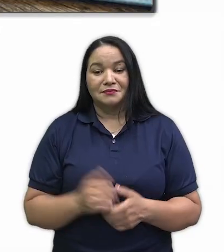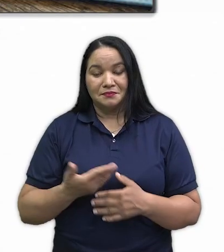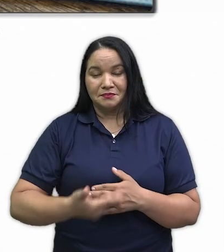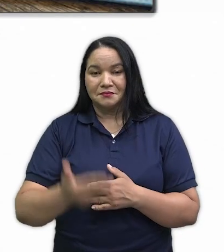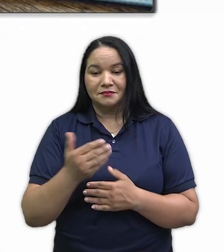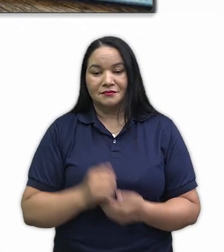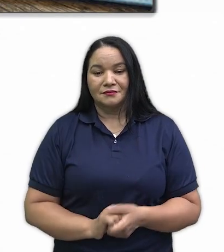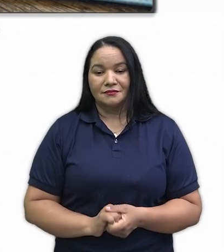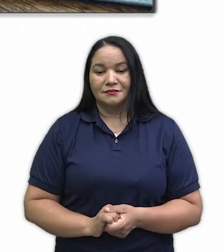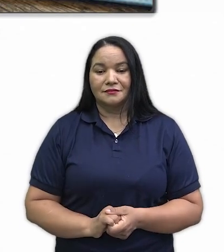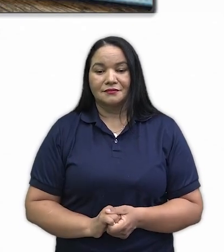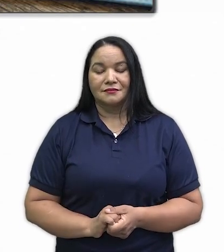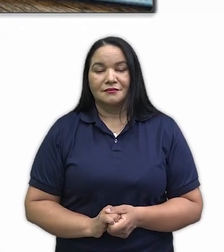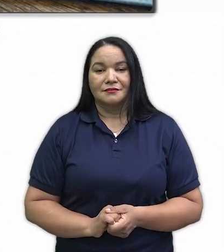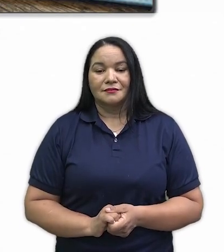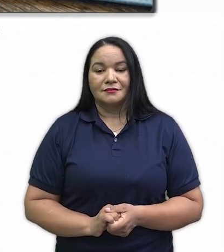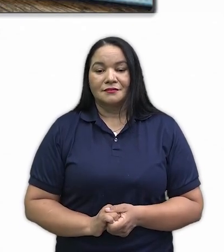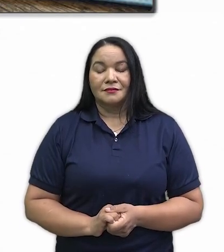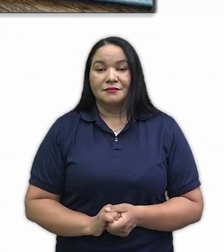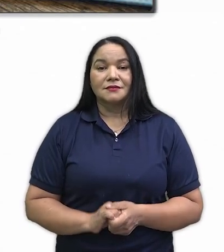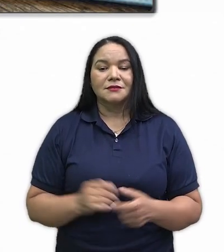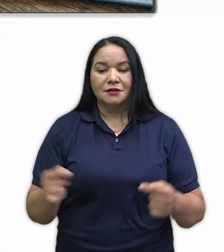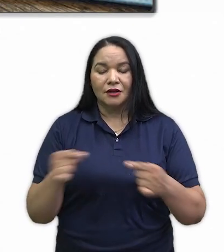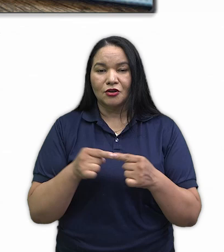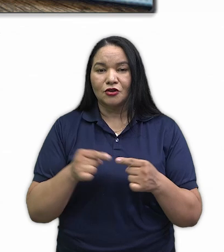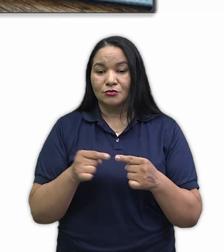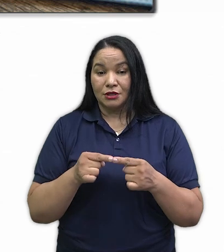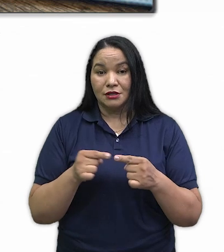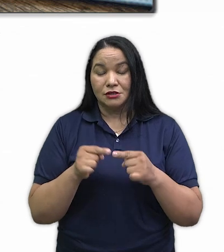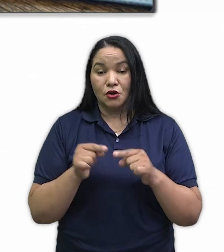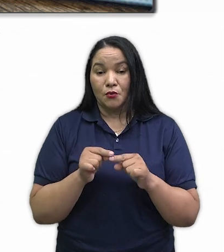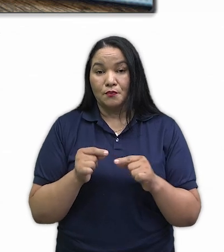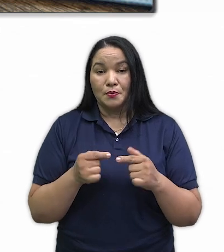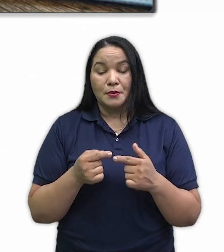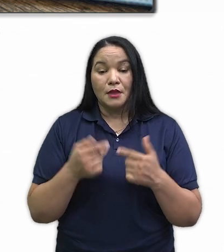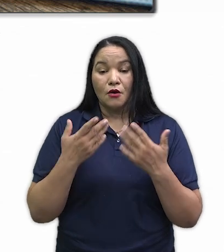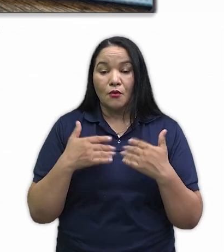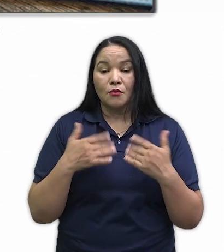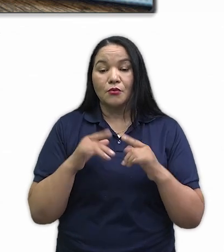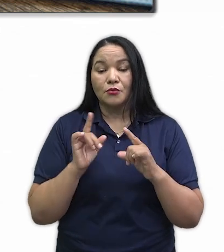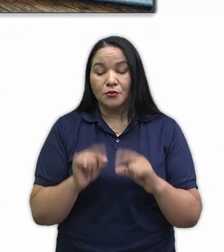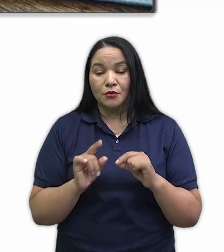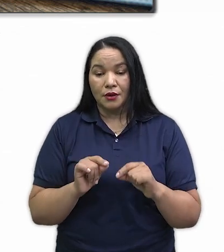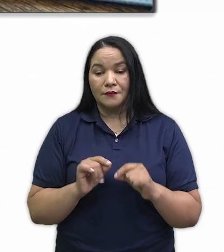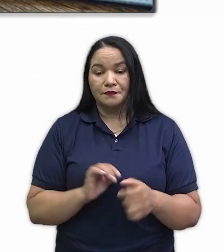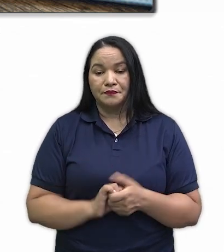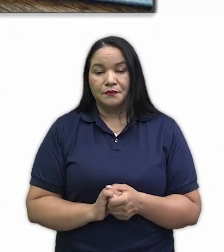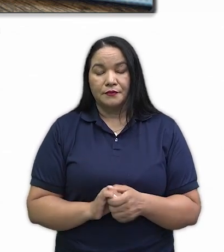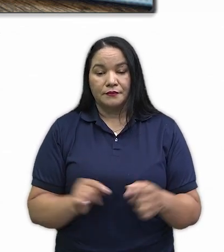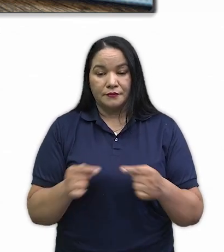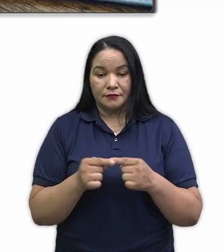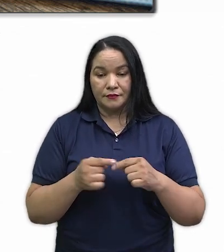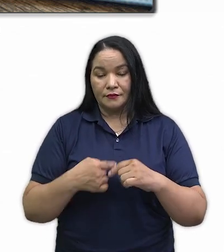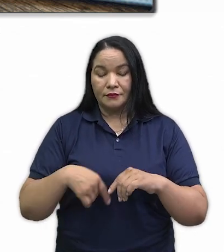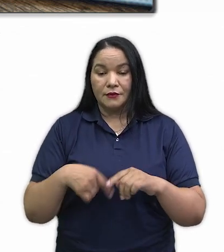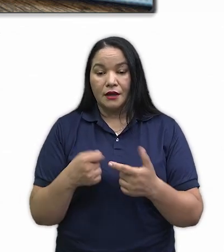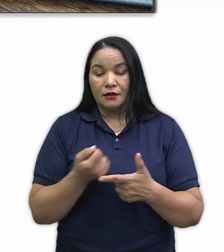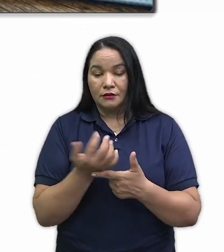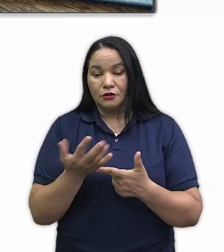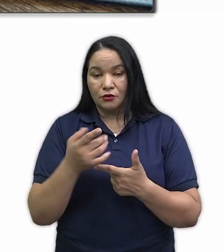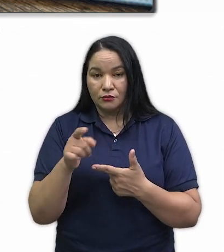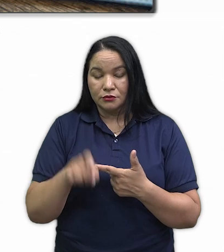aula, acompanhe comigo. Bem, uma aplicação muito comum é do logaritmo na